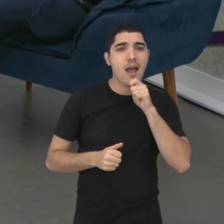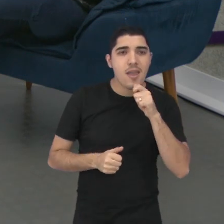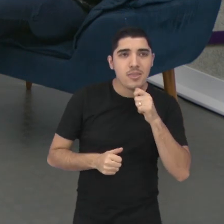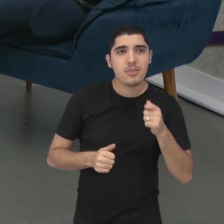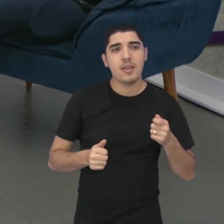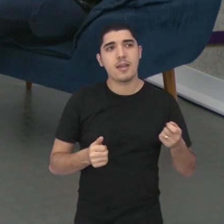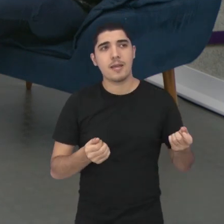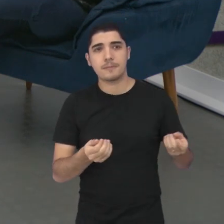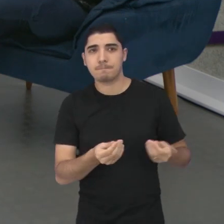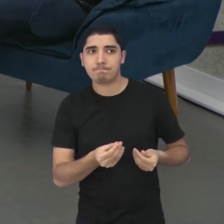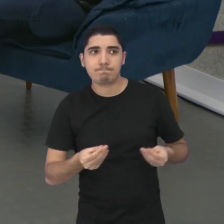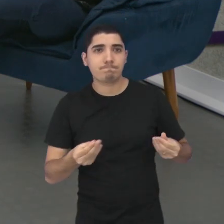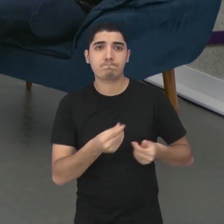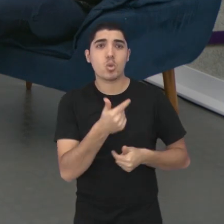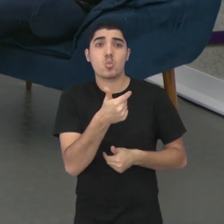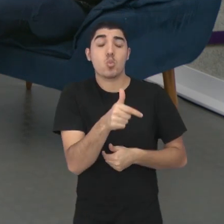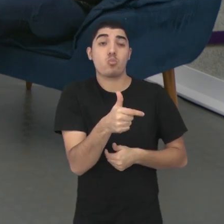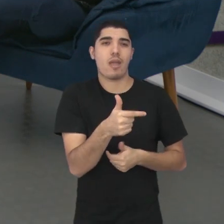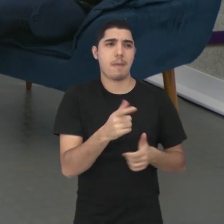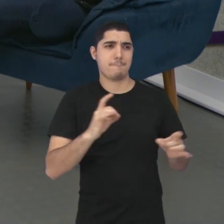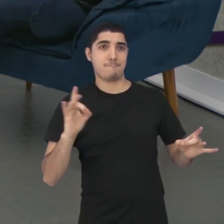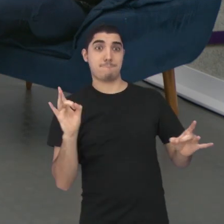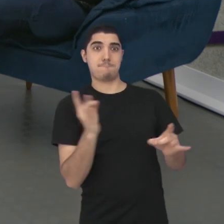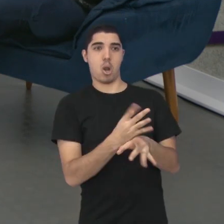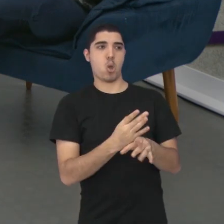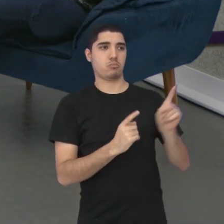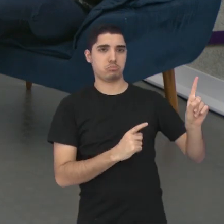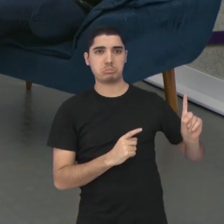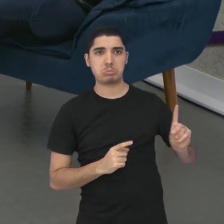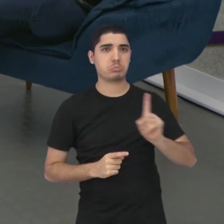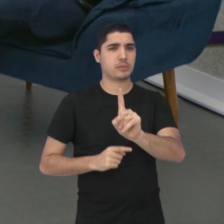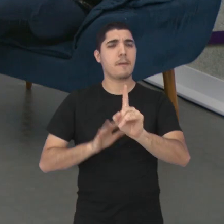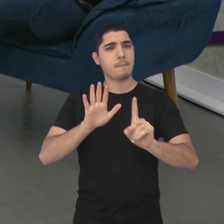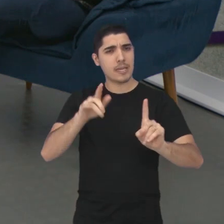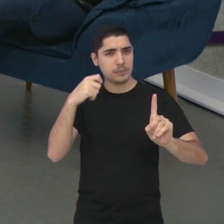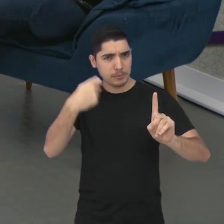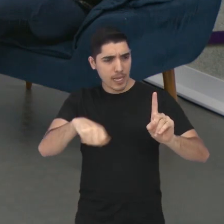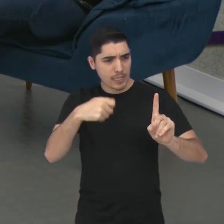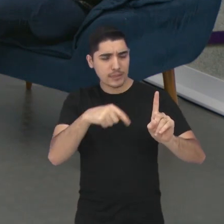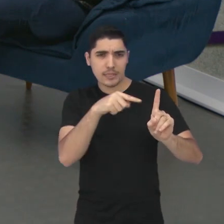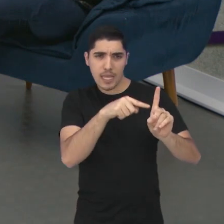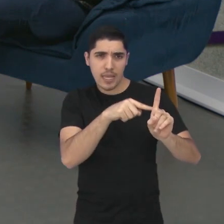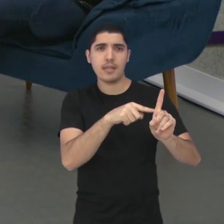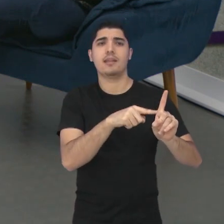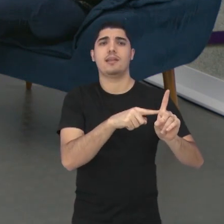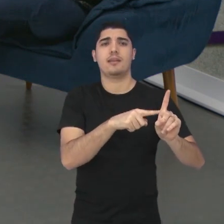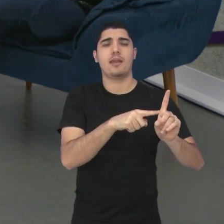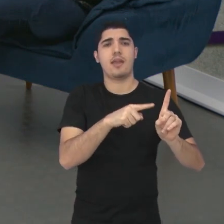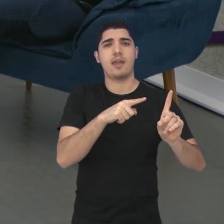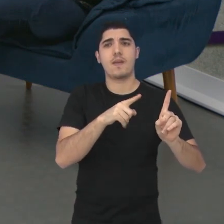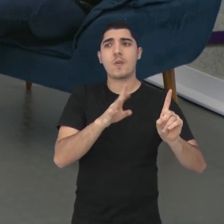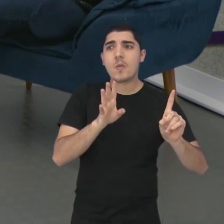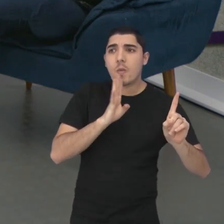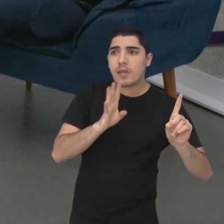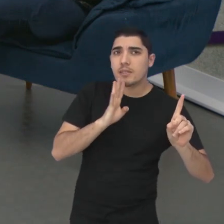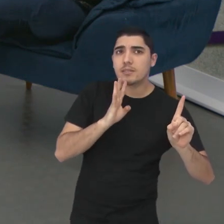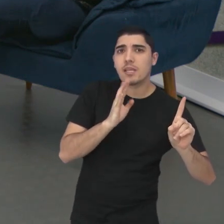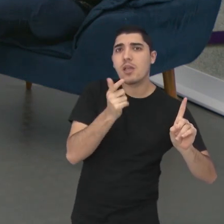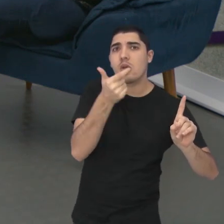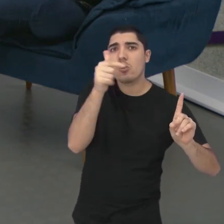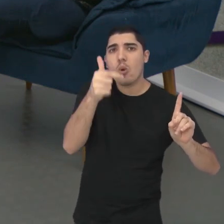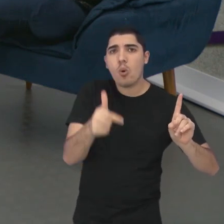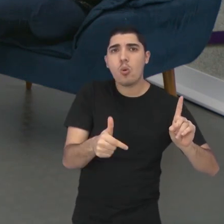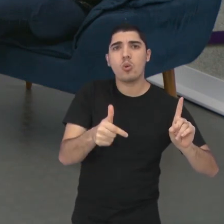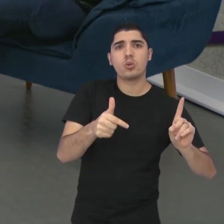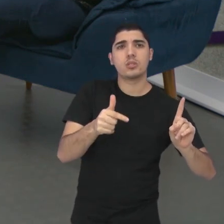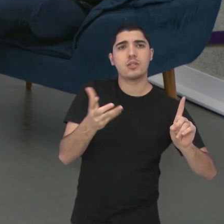que não tão preparado para o mercado. É necessário que ele conheça mais